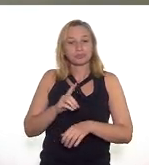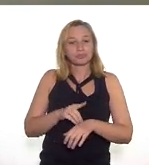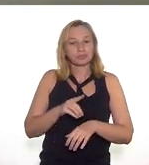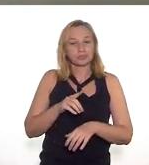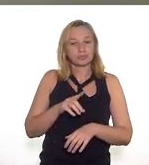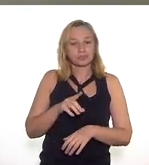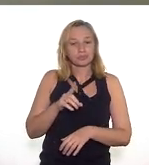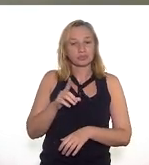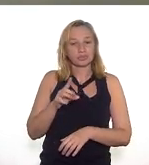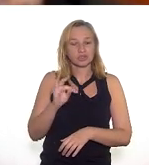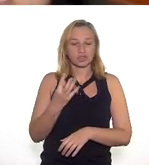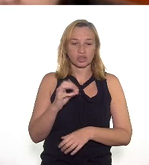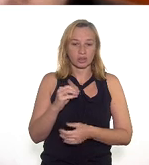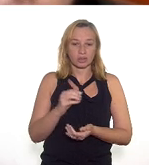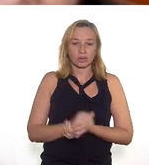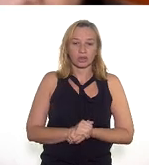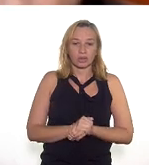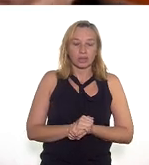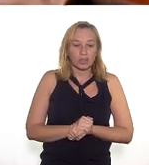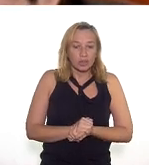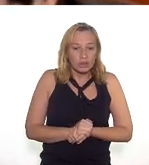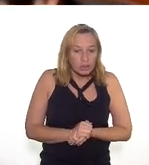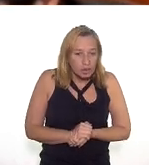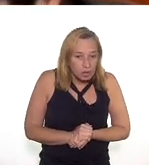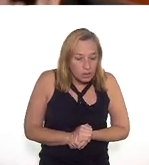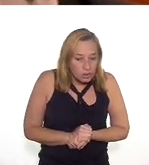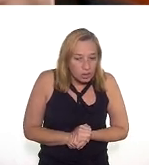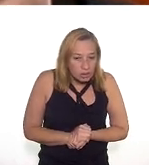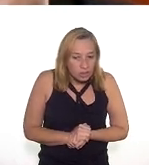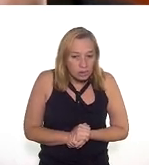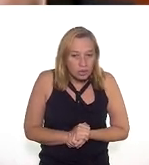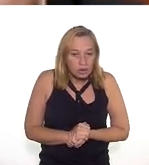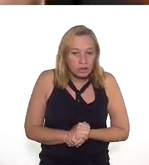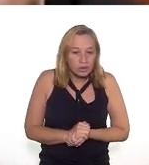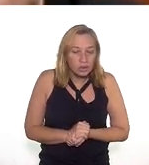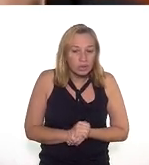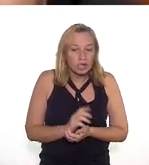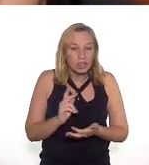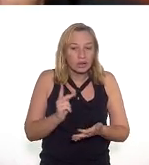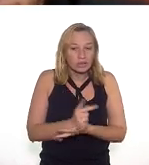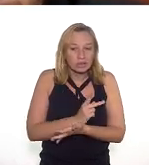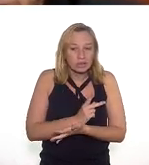Neves. Excelência, ocorre da seguinte forma.